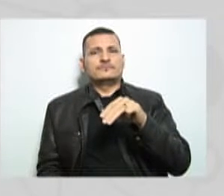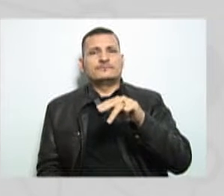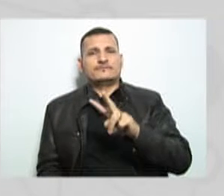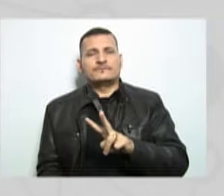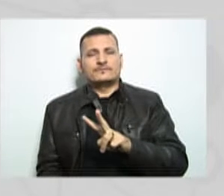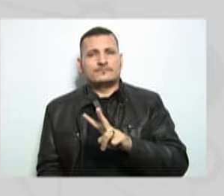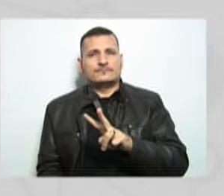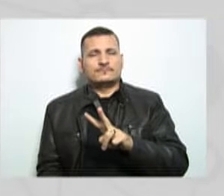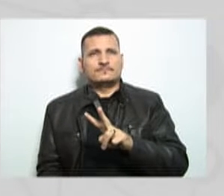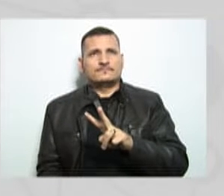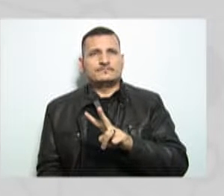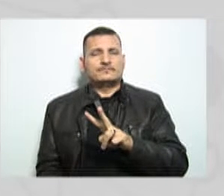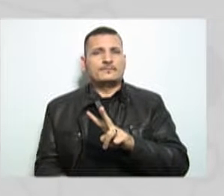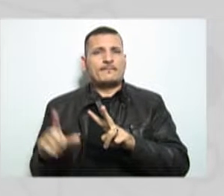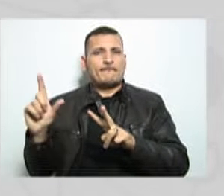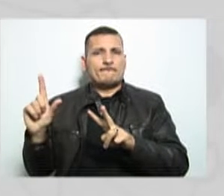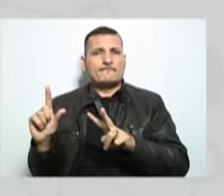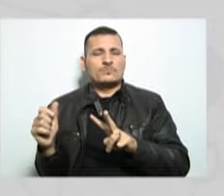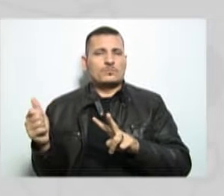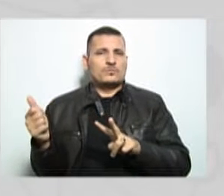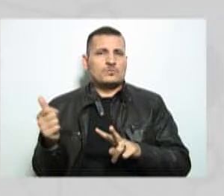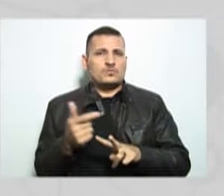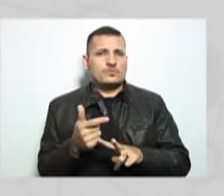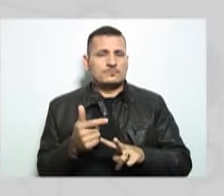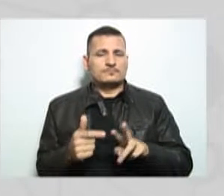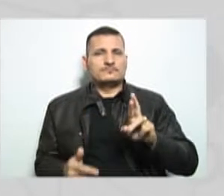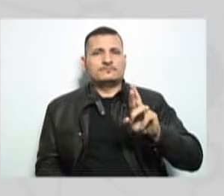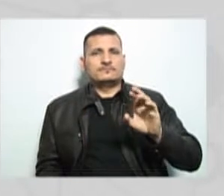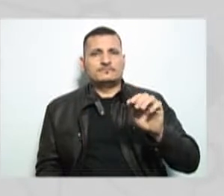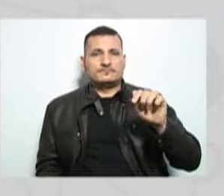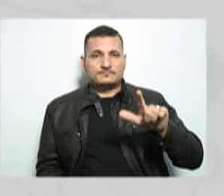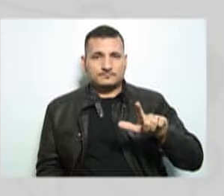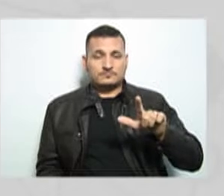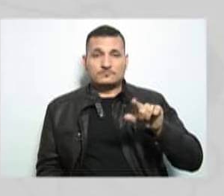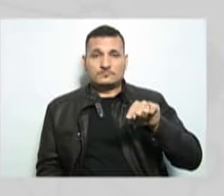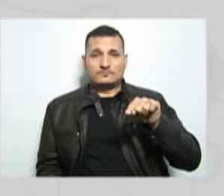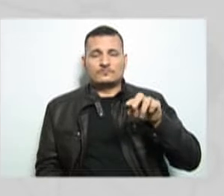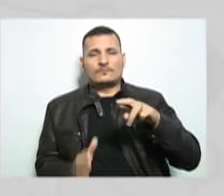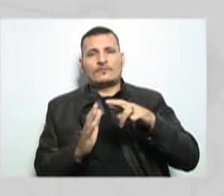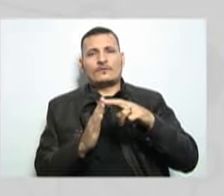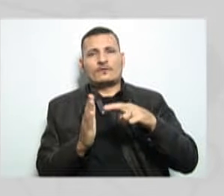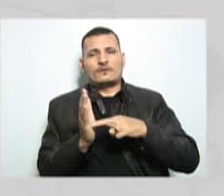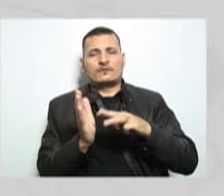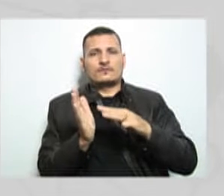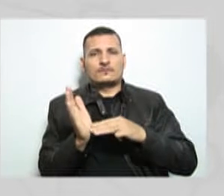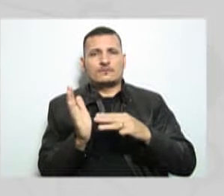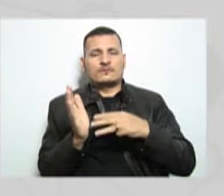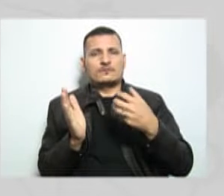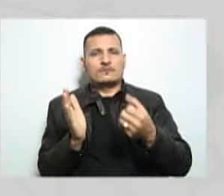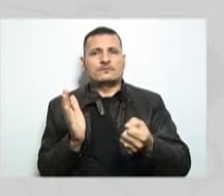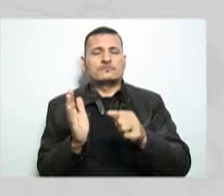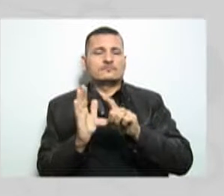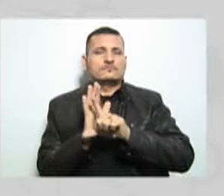real. Este critério é aceito pela legislação nacional.